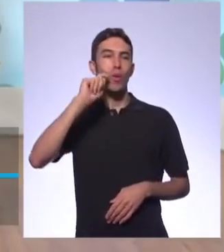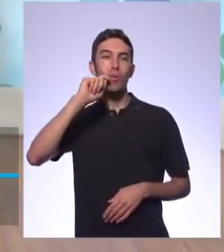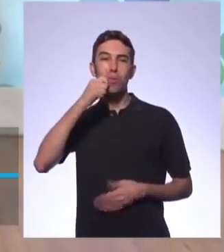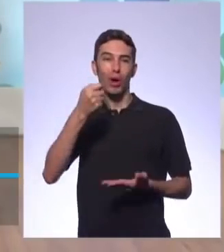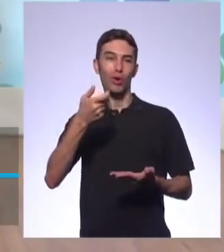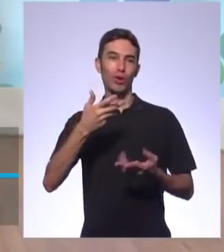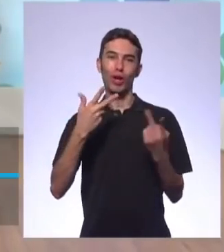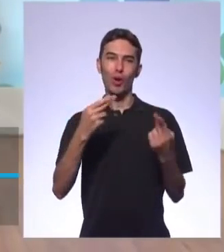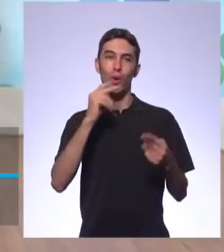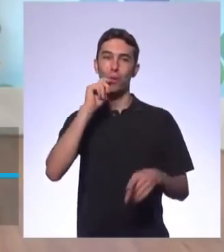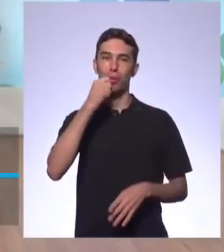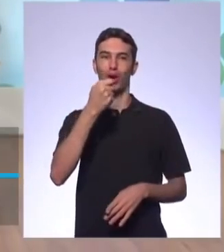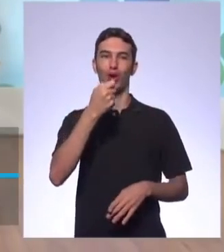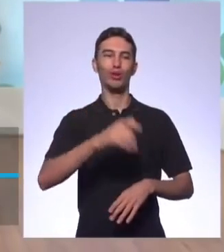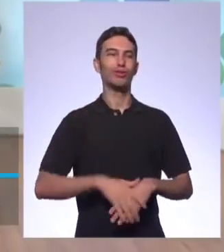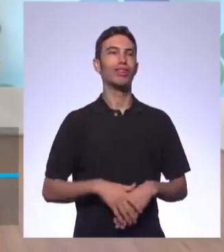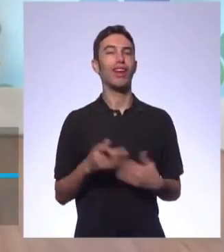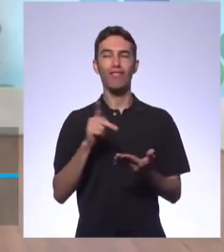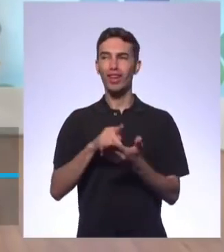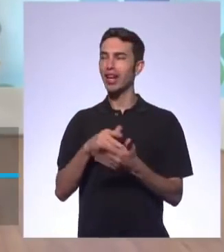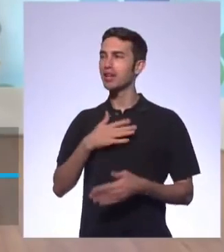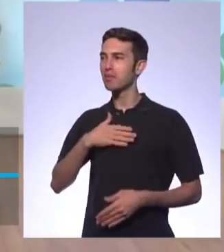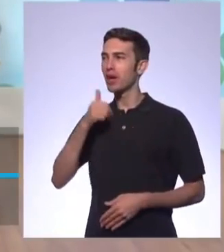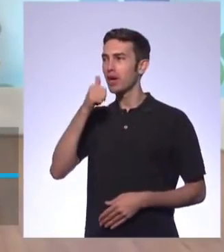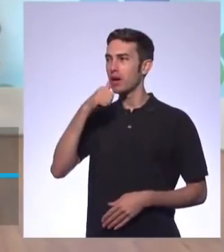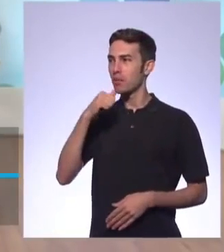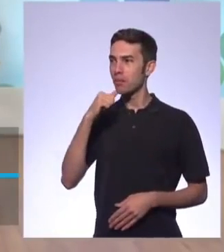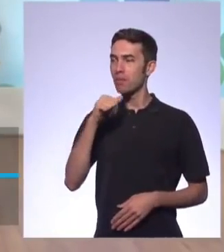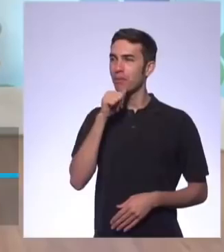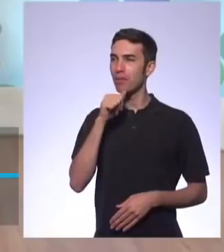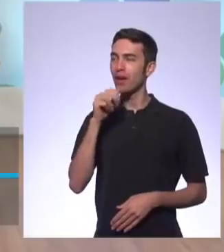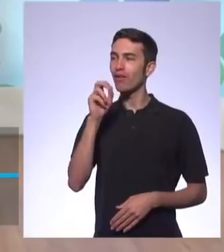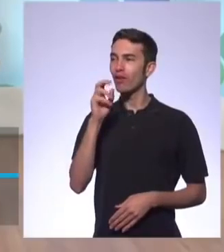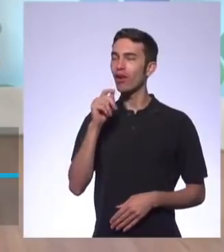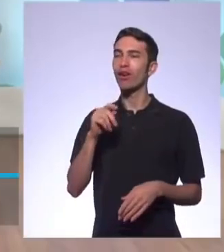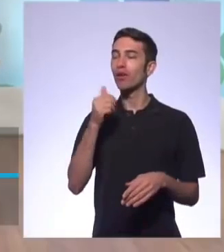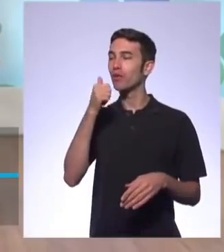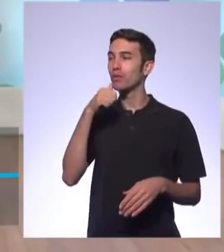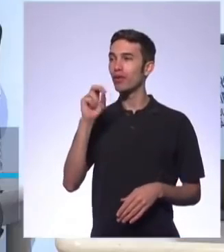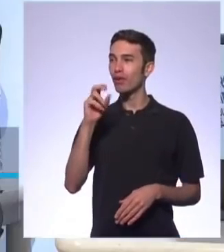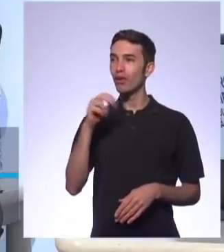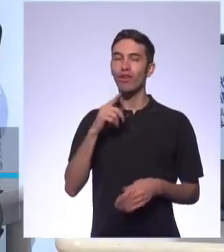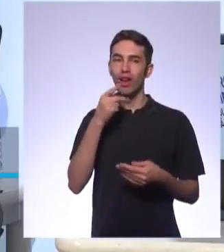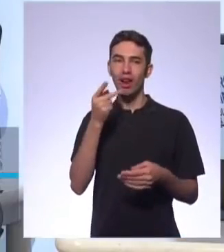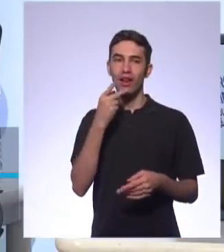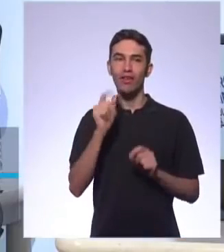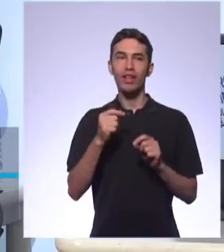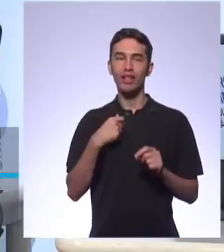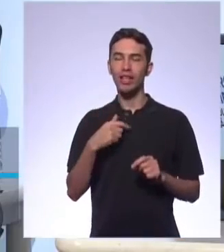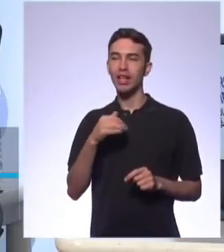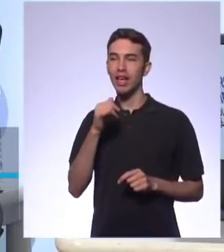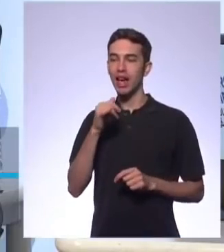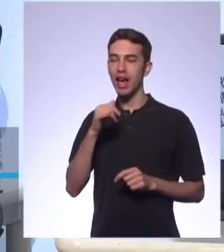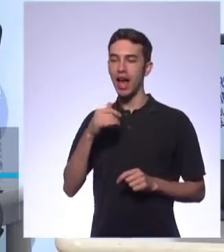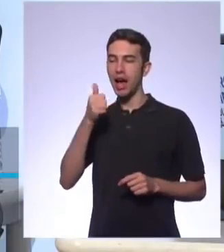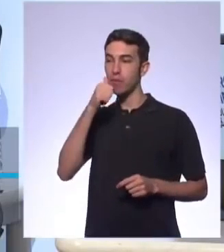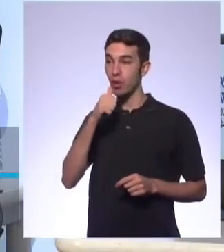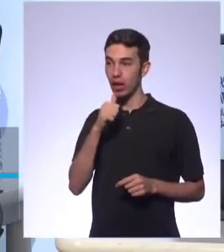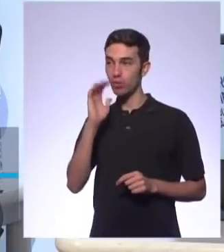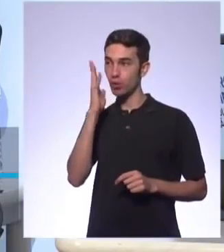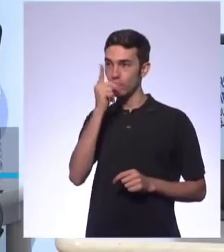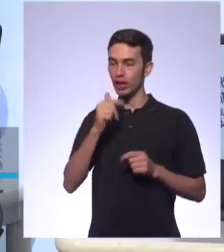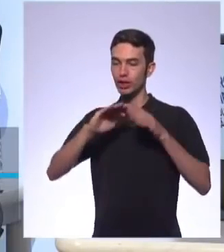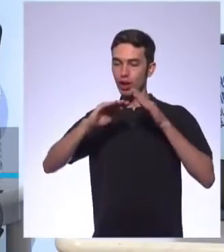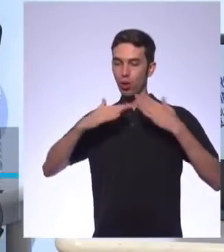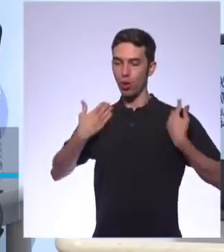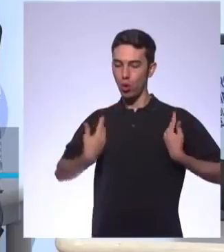verdade. Minha avó também falava isso, falava que mulher tinha corpo de violão. Agora tem uma pro aqui que eu não posso falar essa palavra aqui ao vivo.